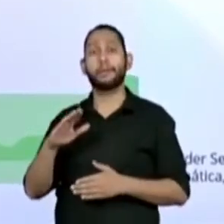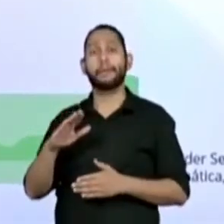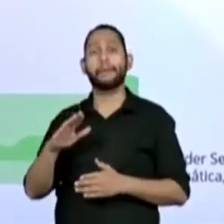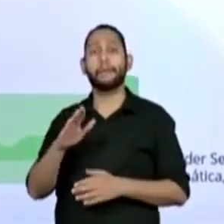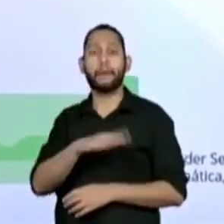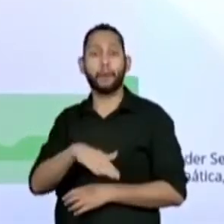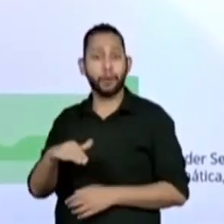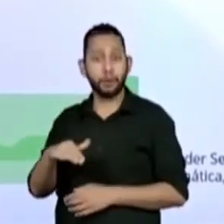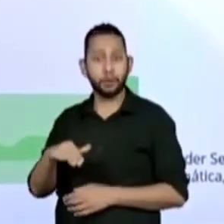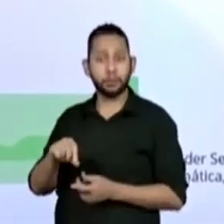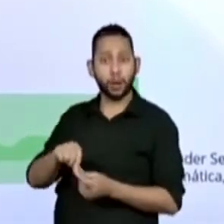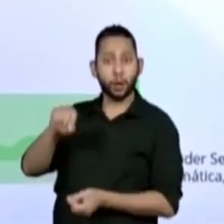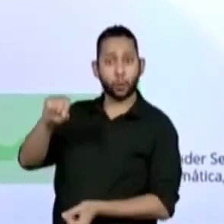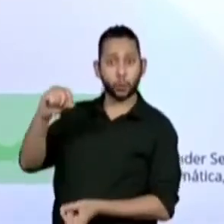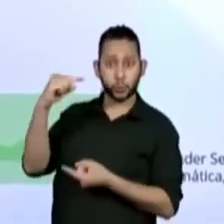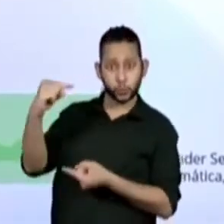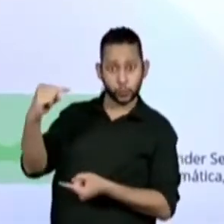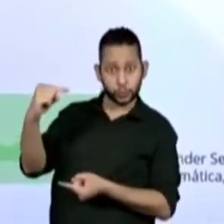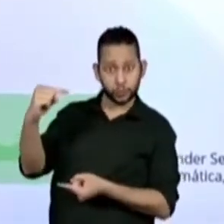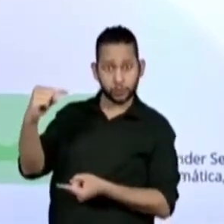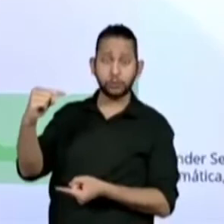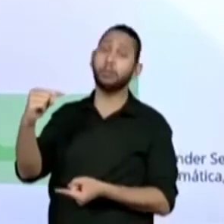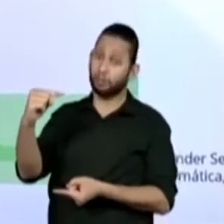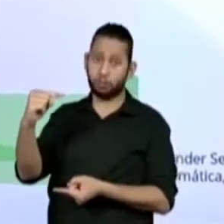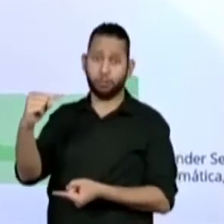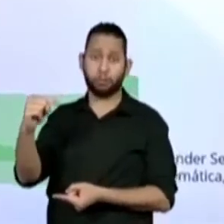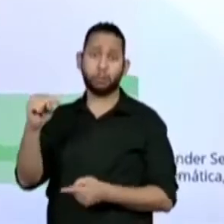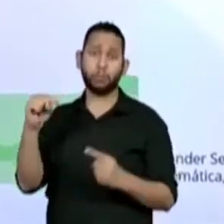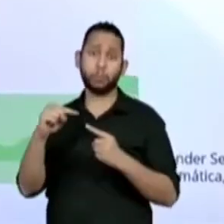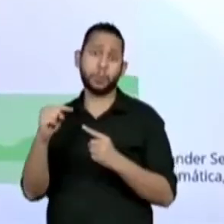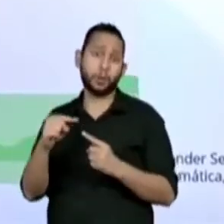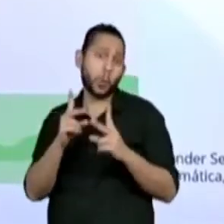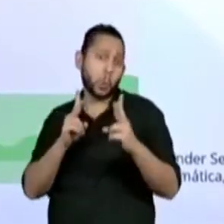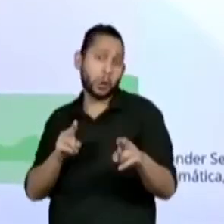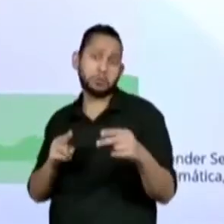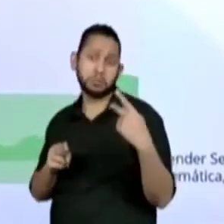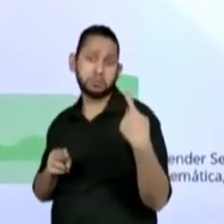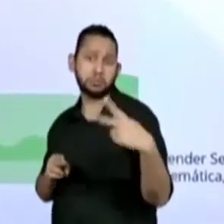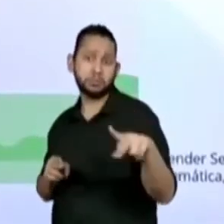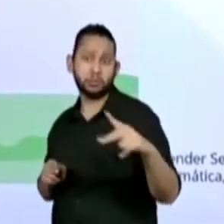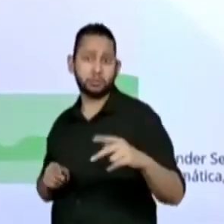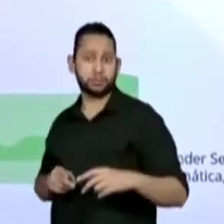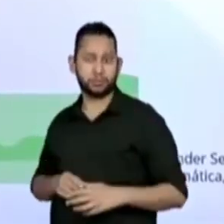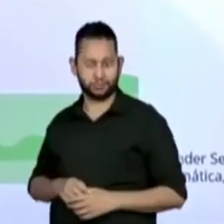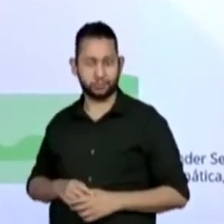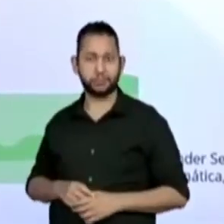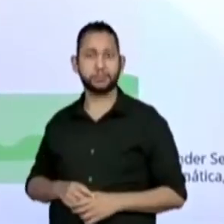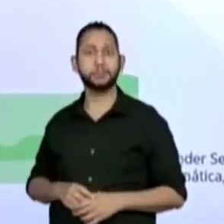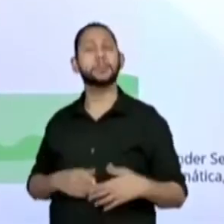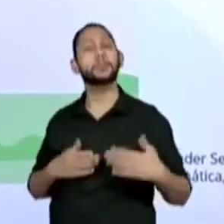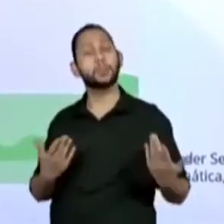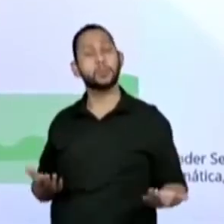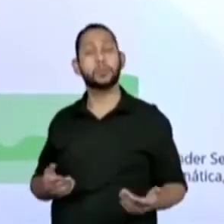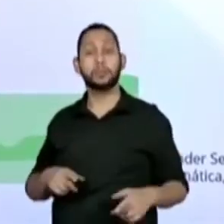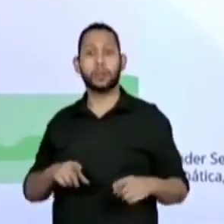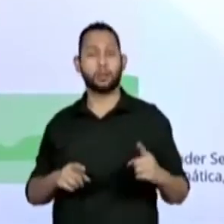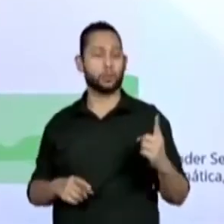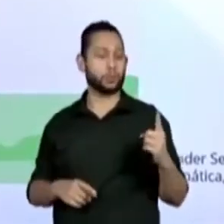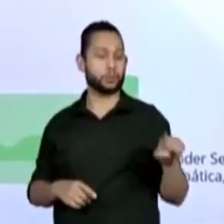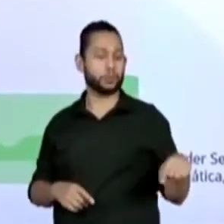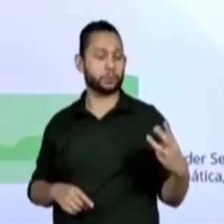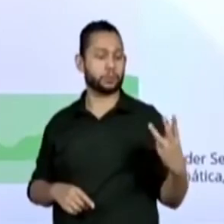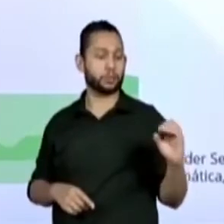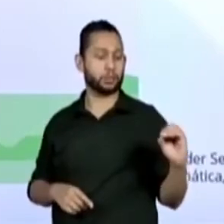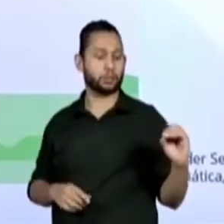objetos, a partir da altura do aluno do 4º ano. Tá? E a gente viu que tem aí alturas que variam de